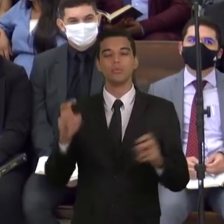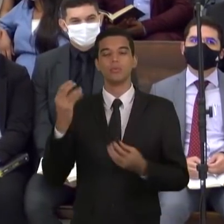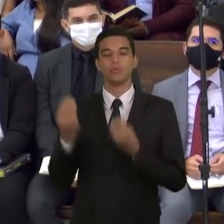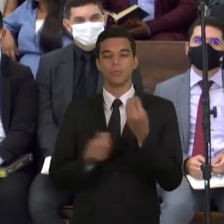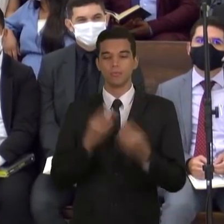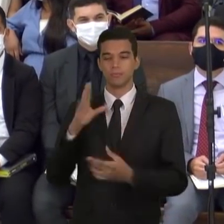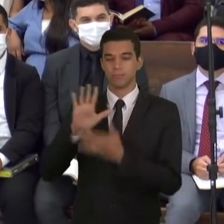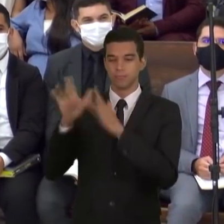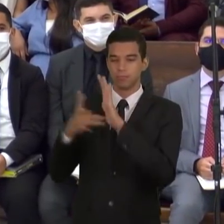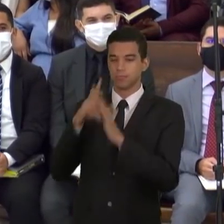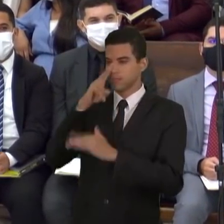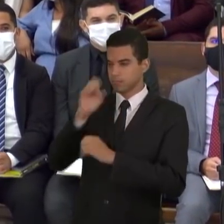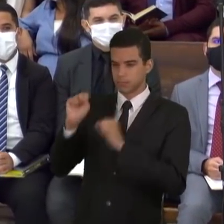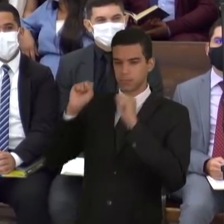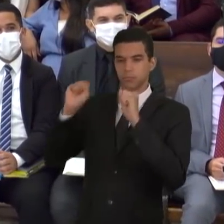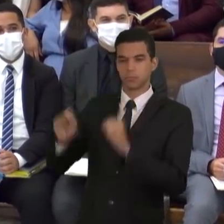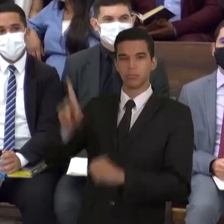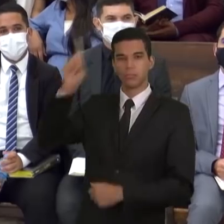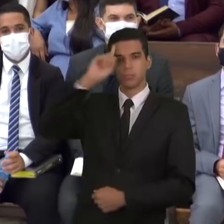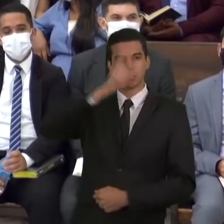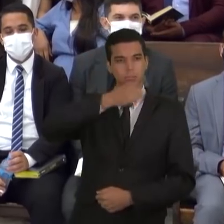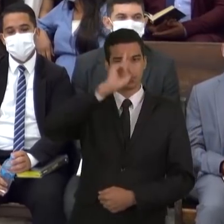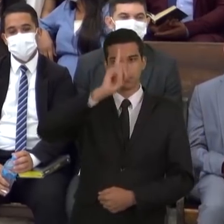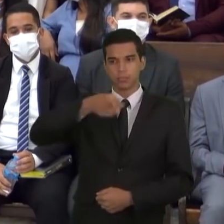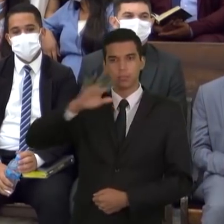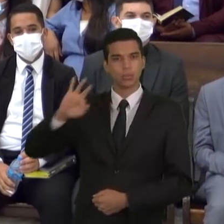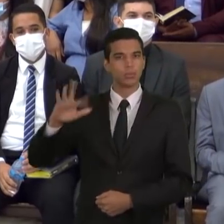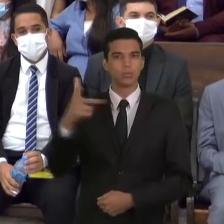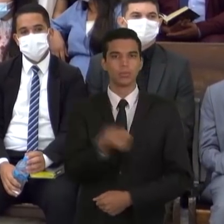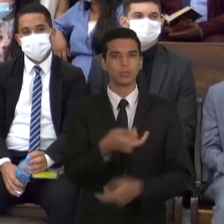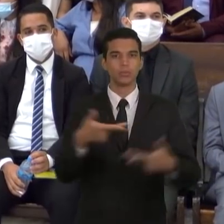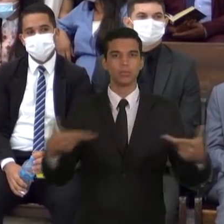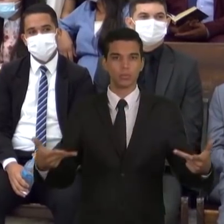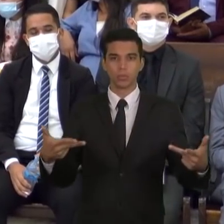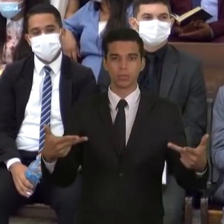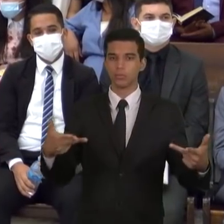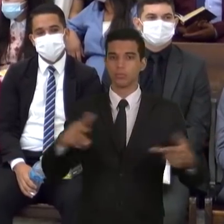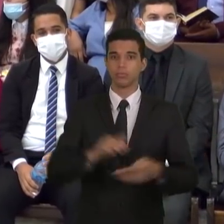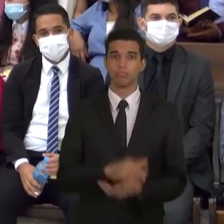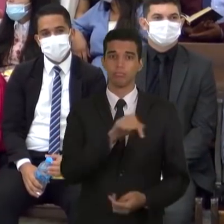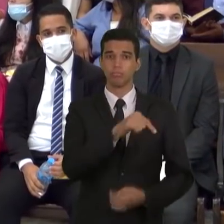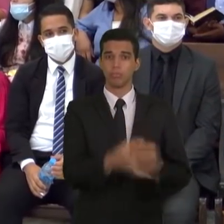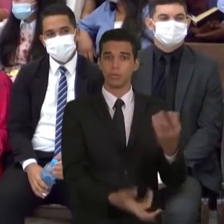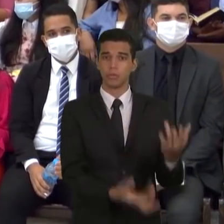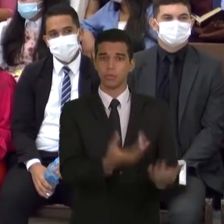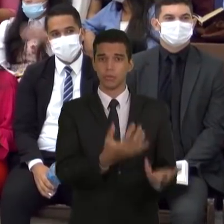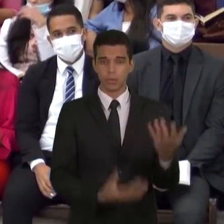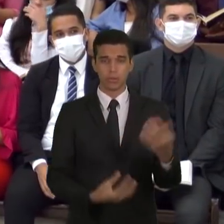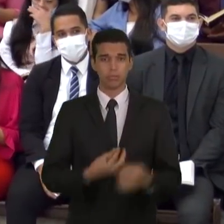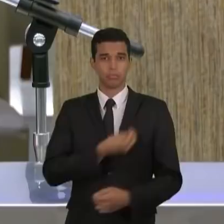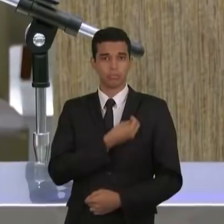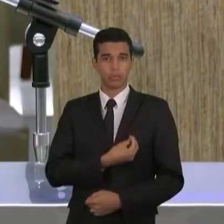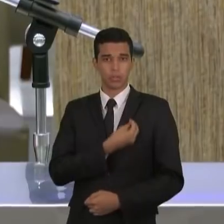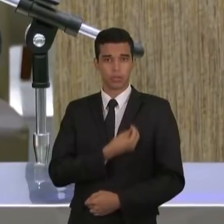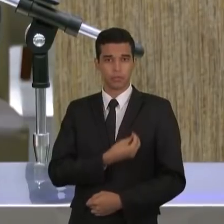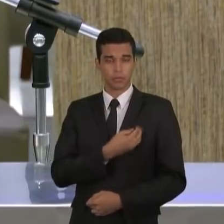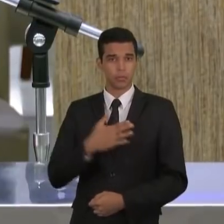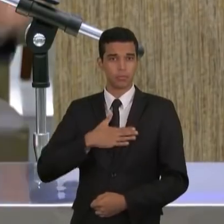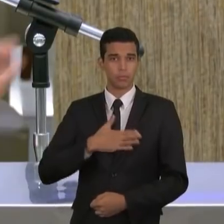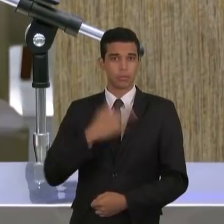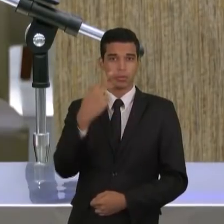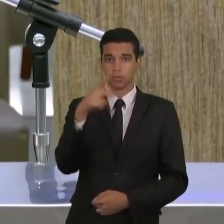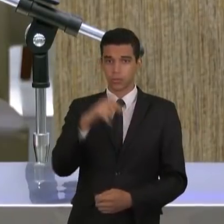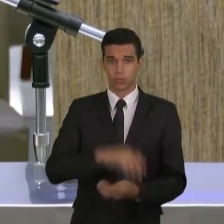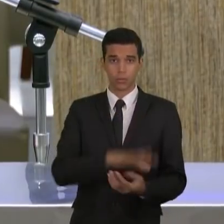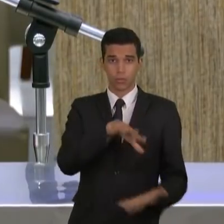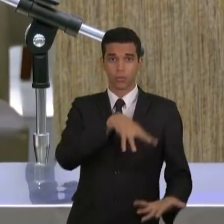Senhor Jesus Cristo ele exerce sobre a natureza sobre o reino das Trevas sobre a nossa vida sobre a nossa história sobre a